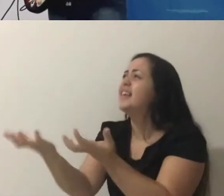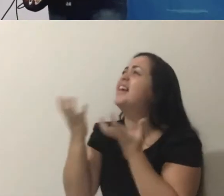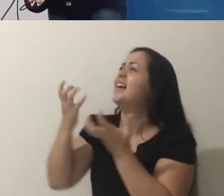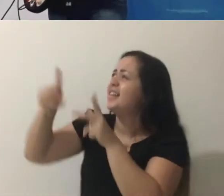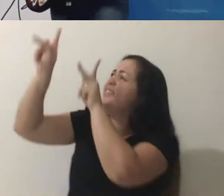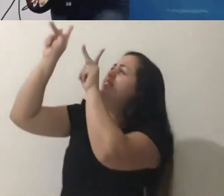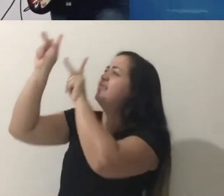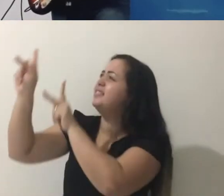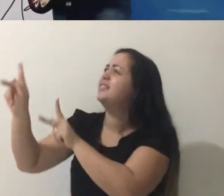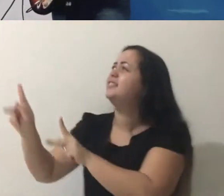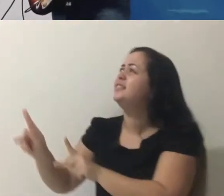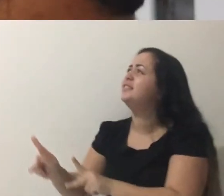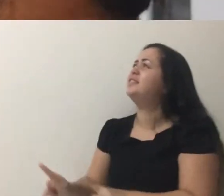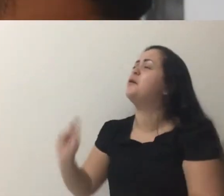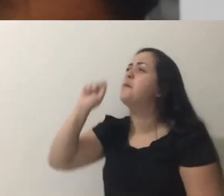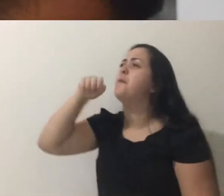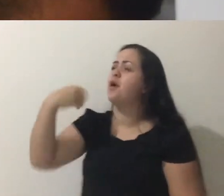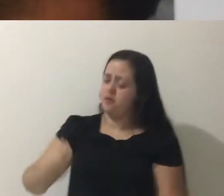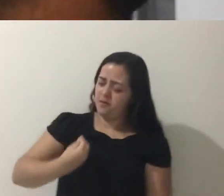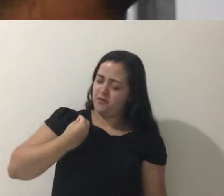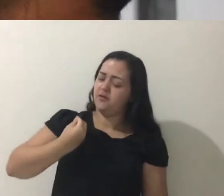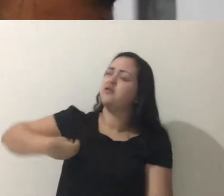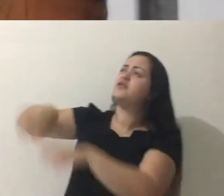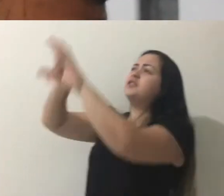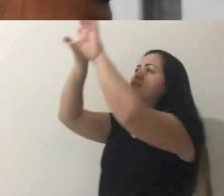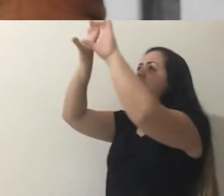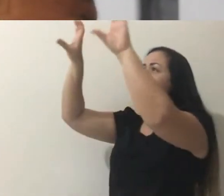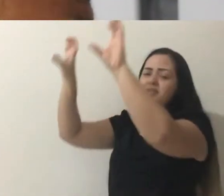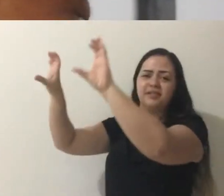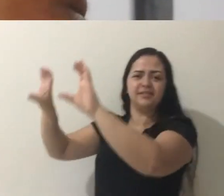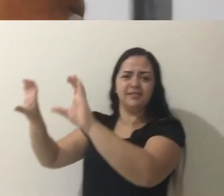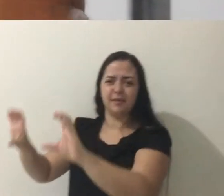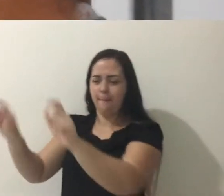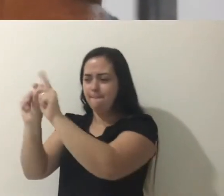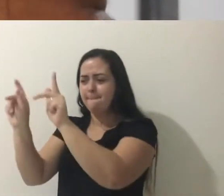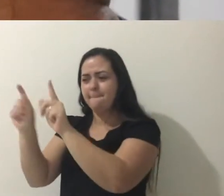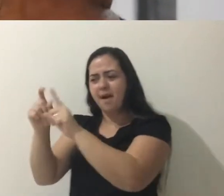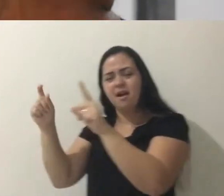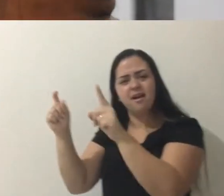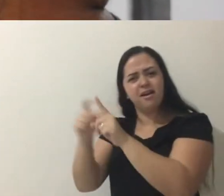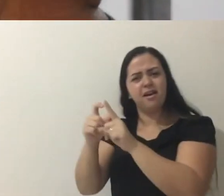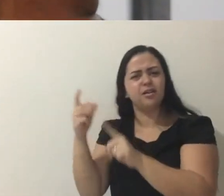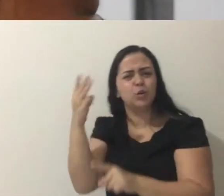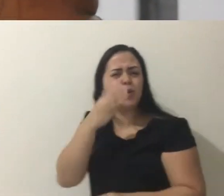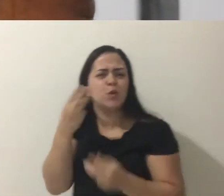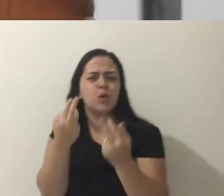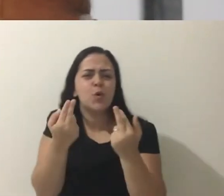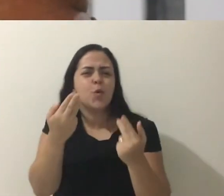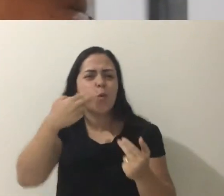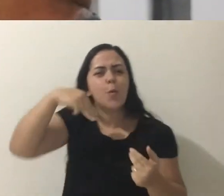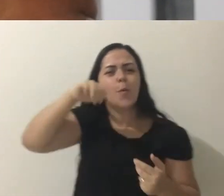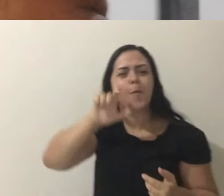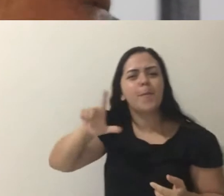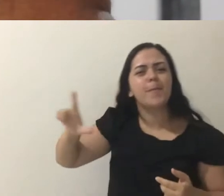tua presença. O convite que desce do céu, a palavra mais doce que o mel, é o teu rio de